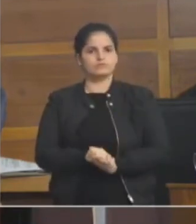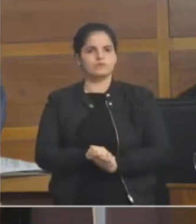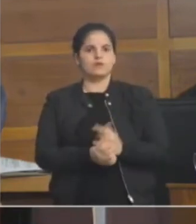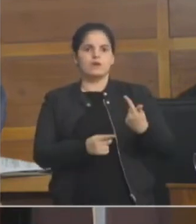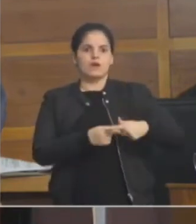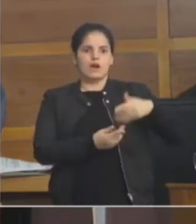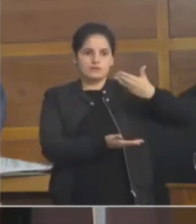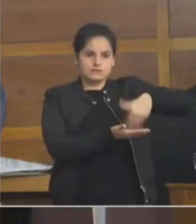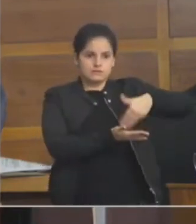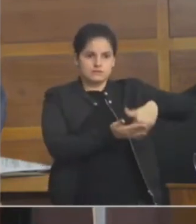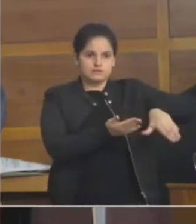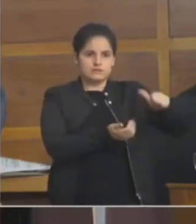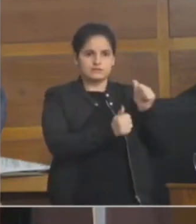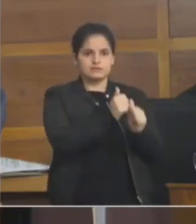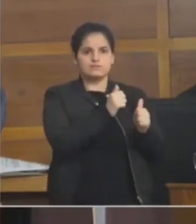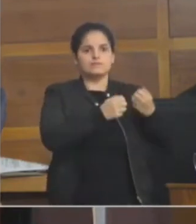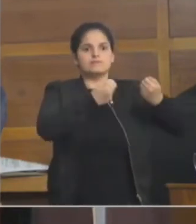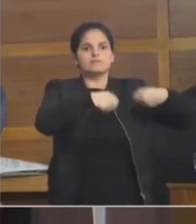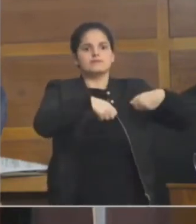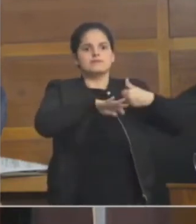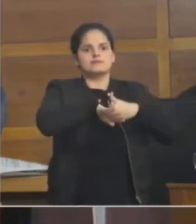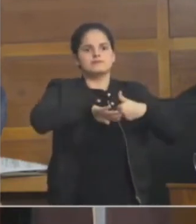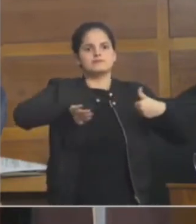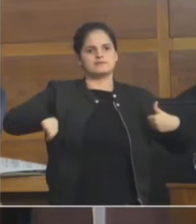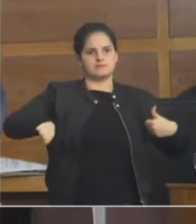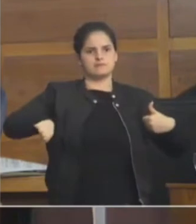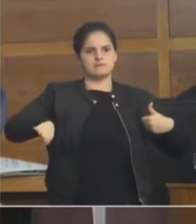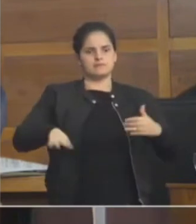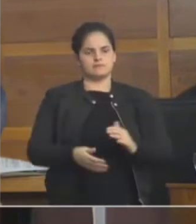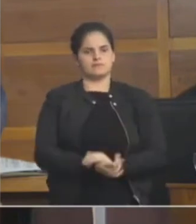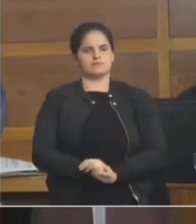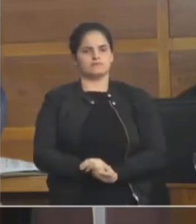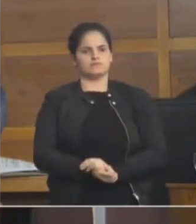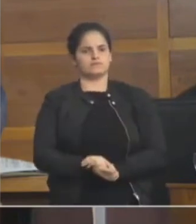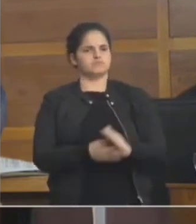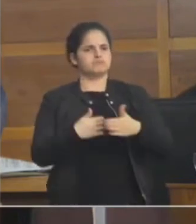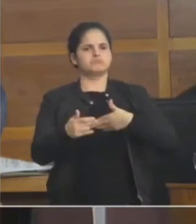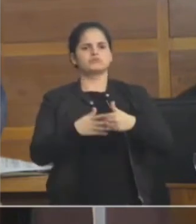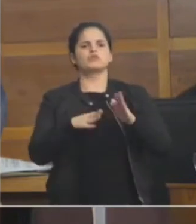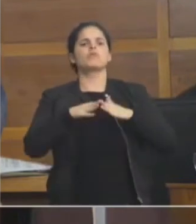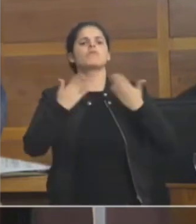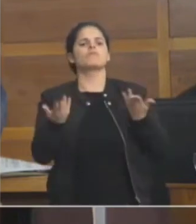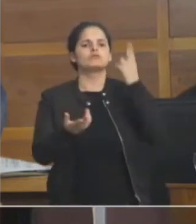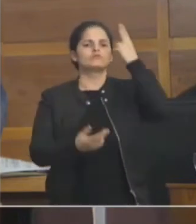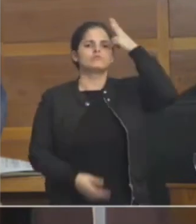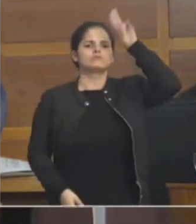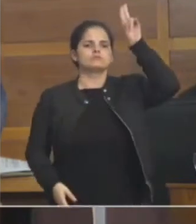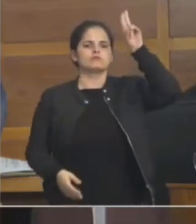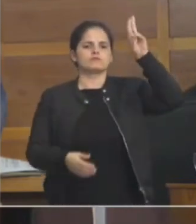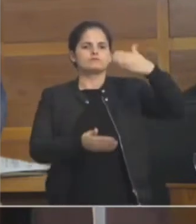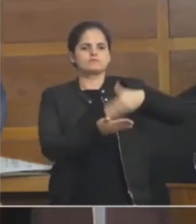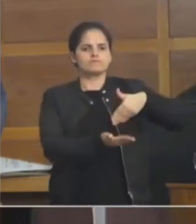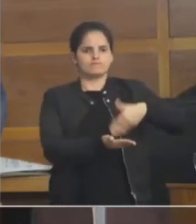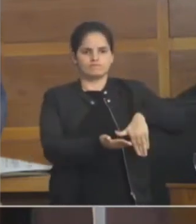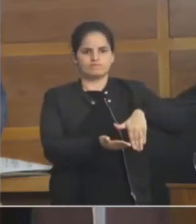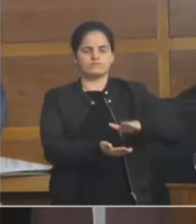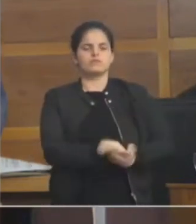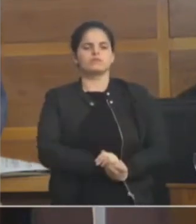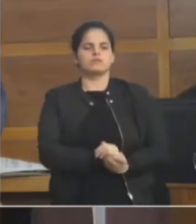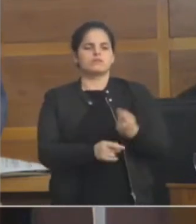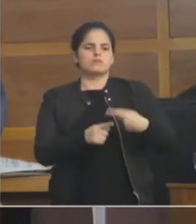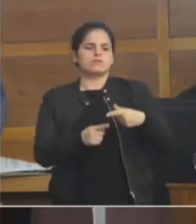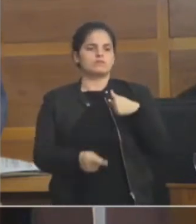de esporte precisa desse espaço e dessa autonomia independente quem esteja à frente dela porque